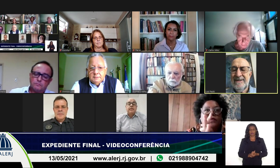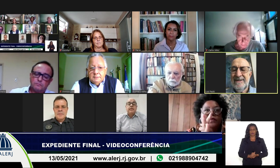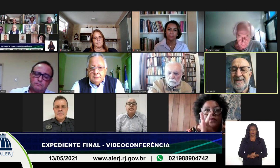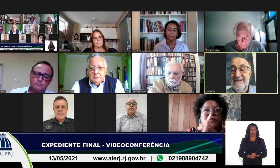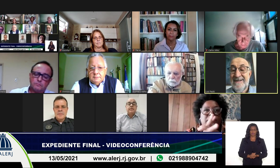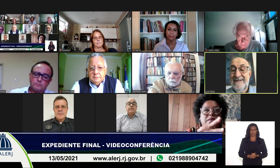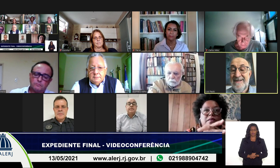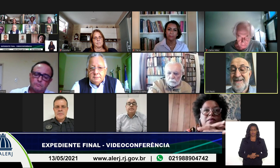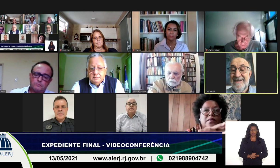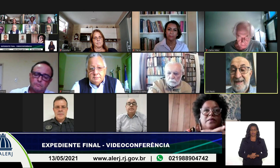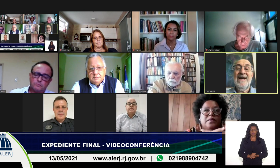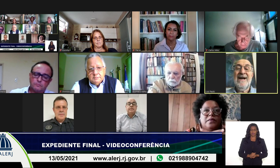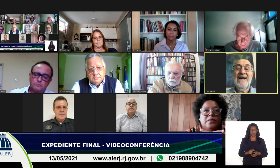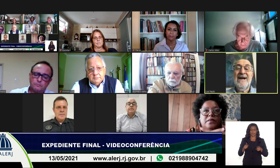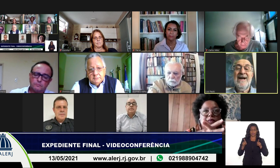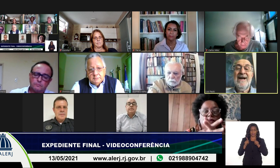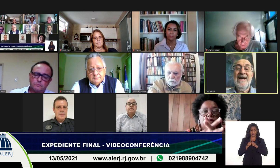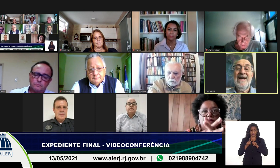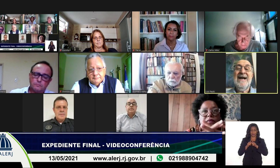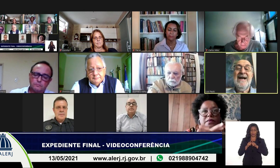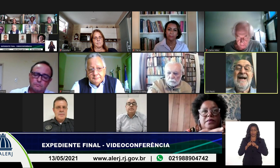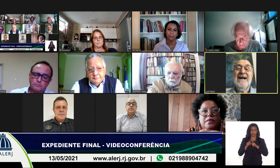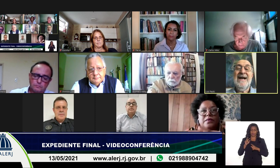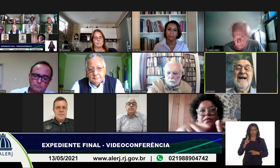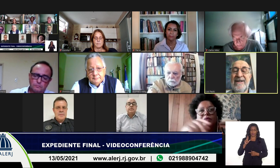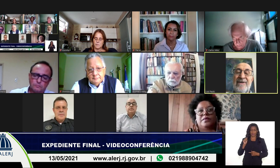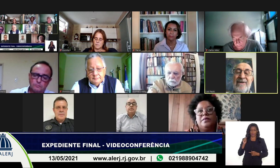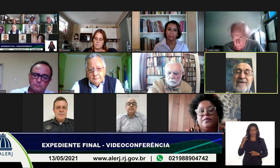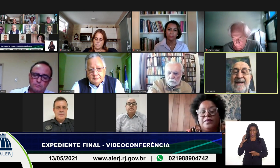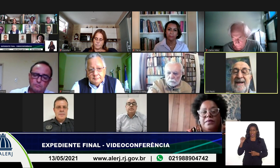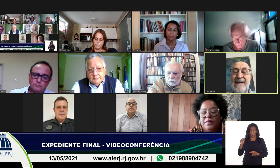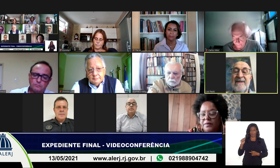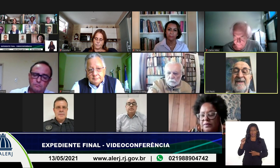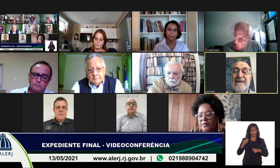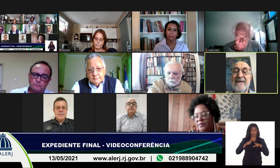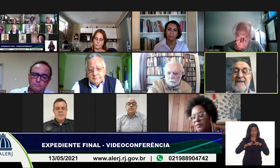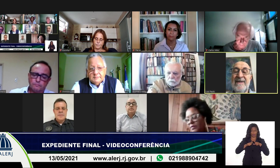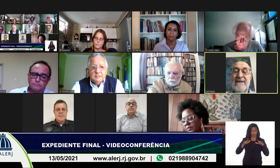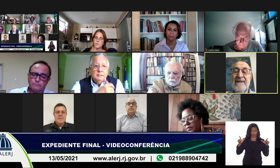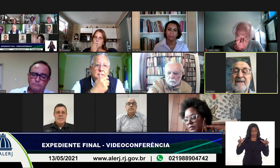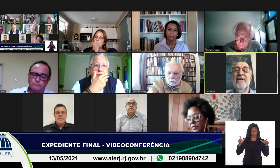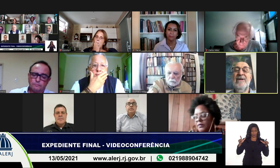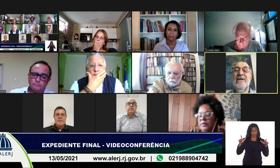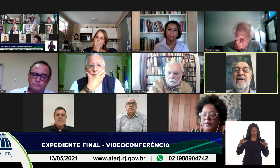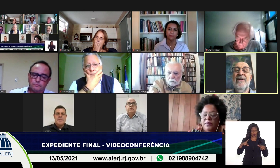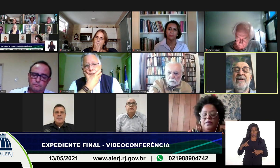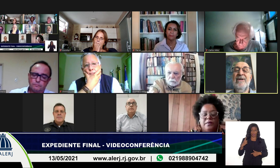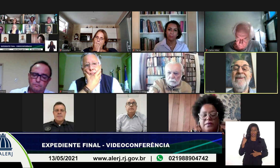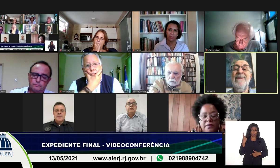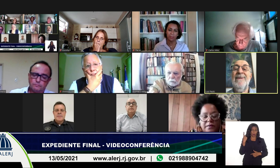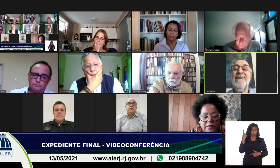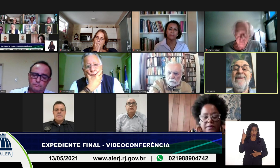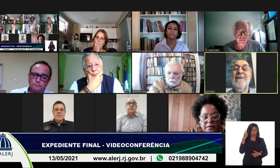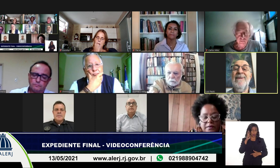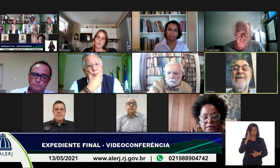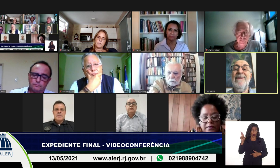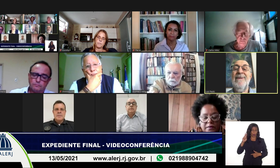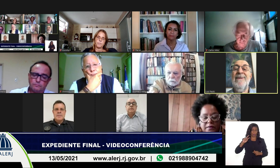até porque a raça maior que existe na face da terra chama-se a humanidade